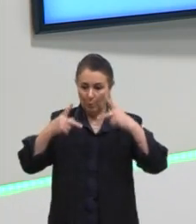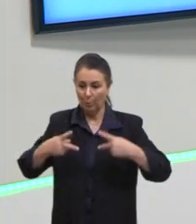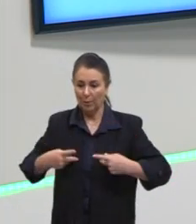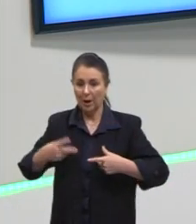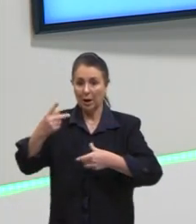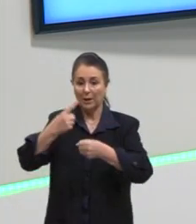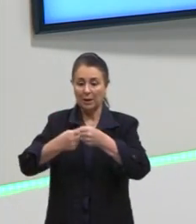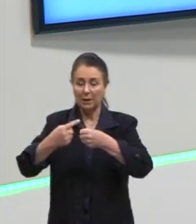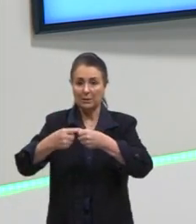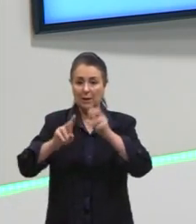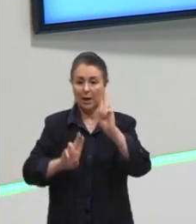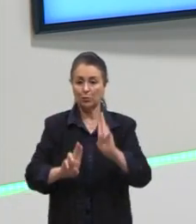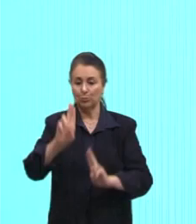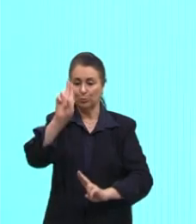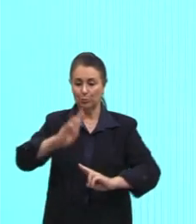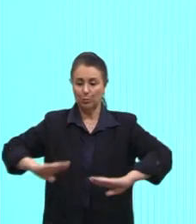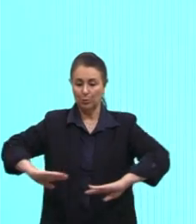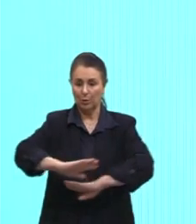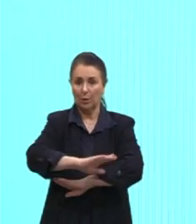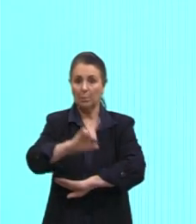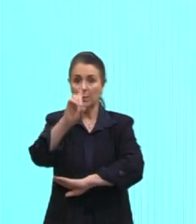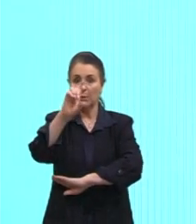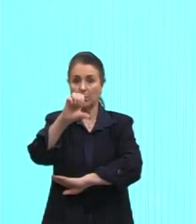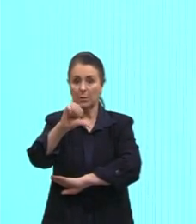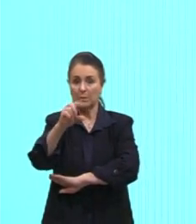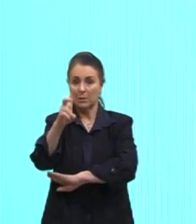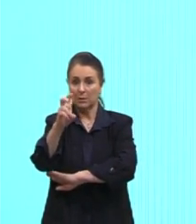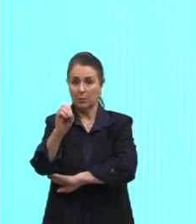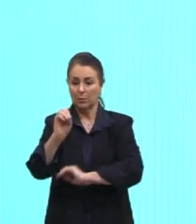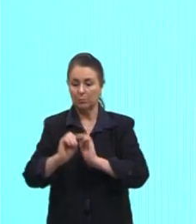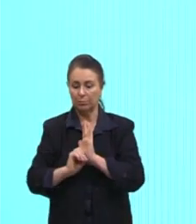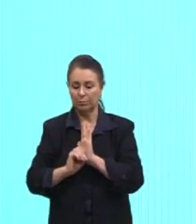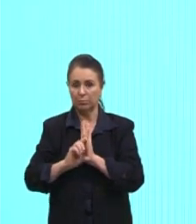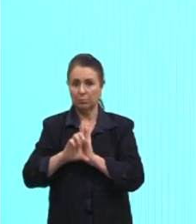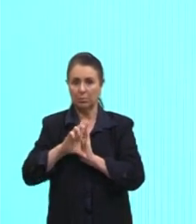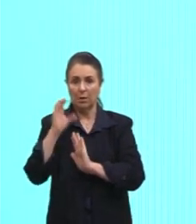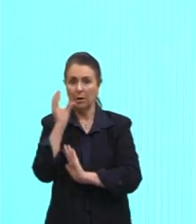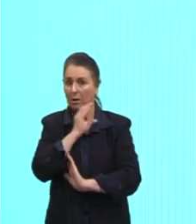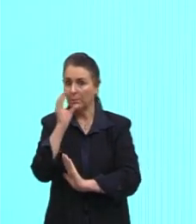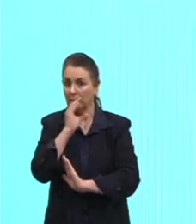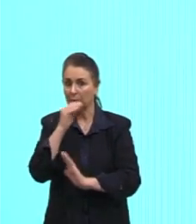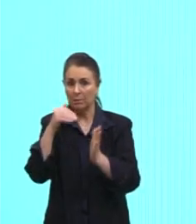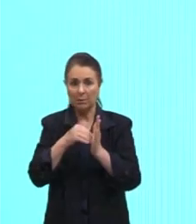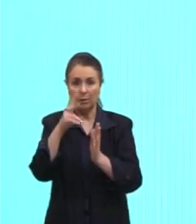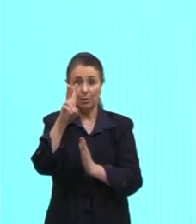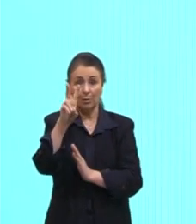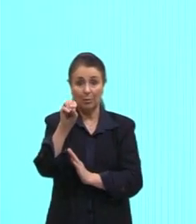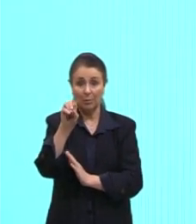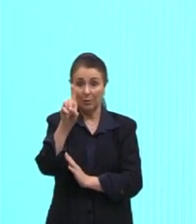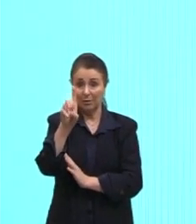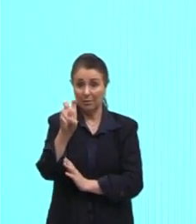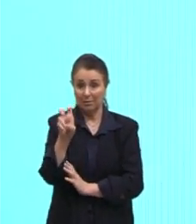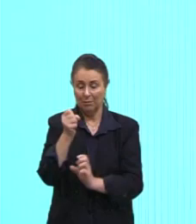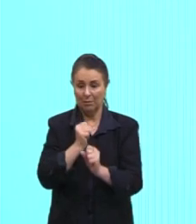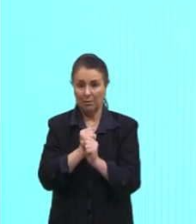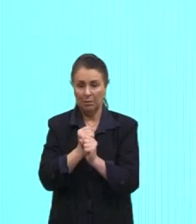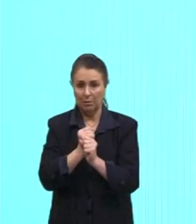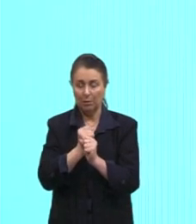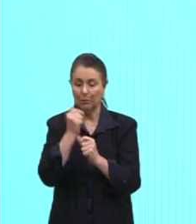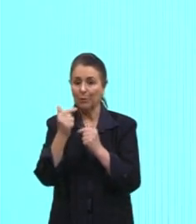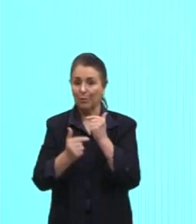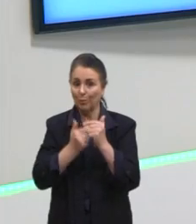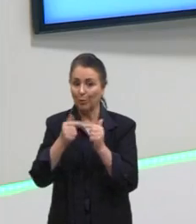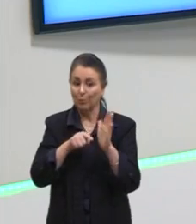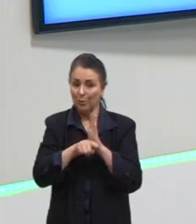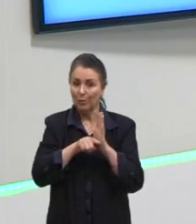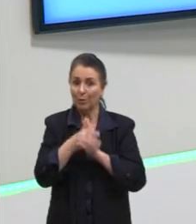em 1950 ela aumentou drasticamente até 2015 que foi o trabalho que